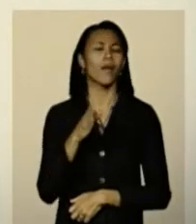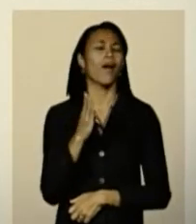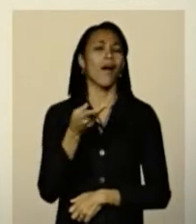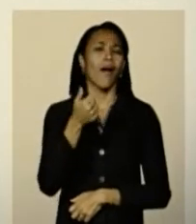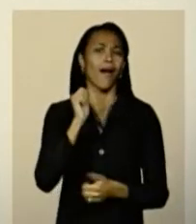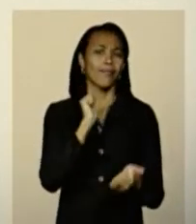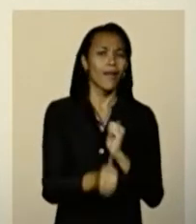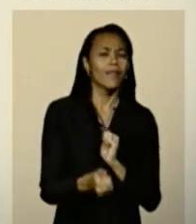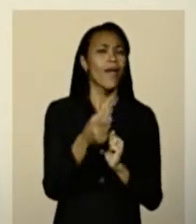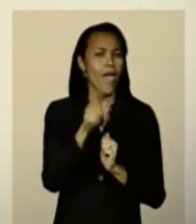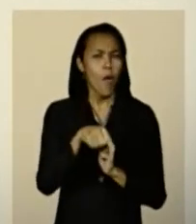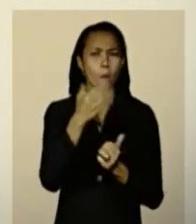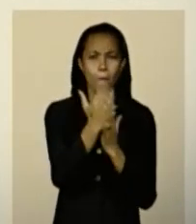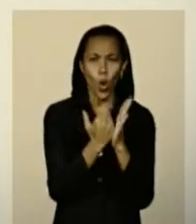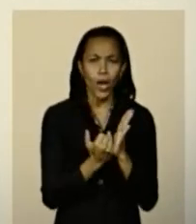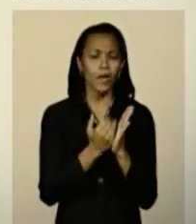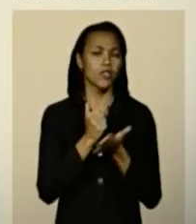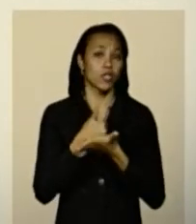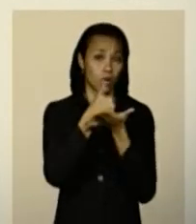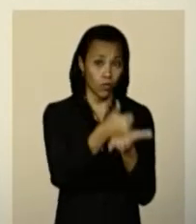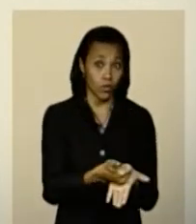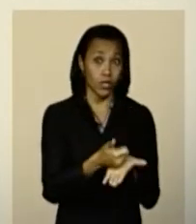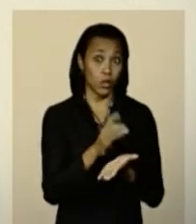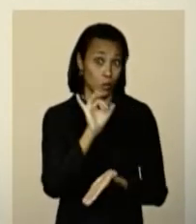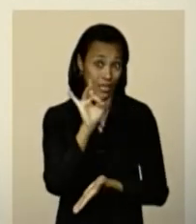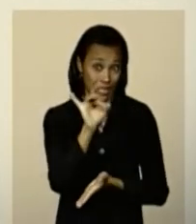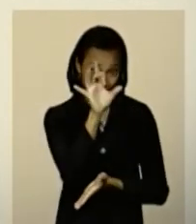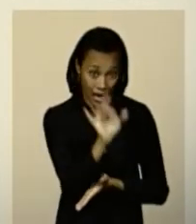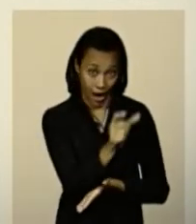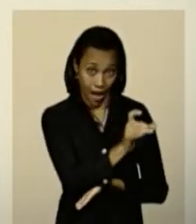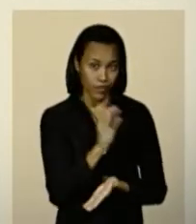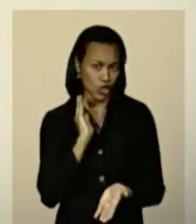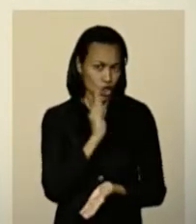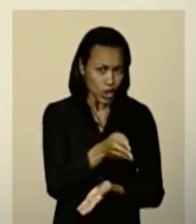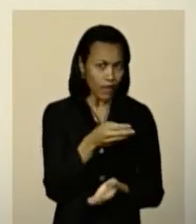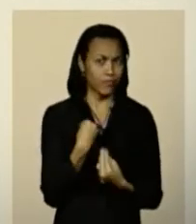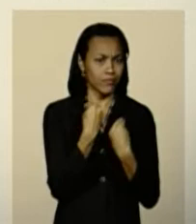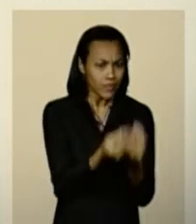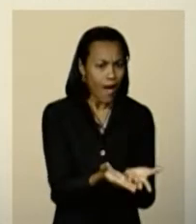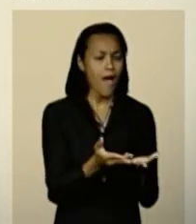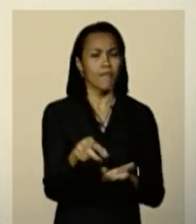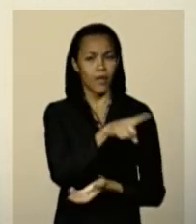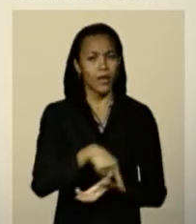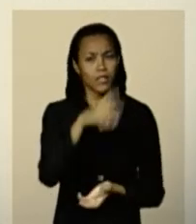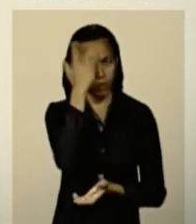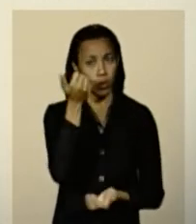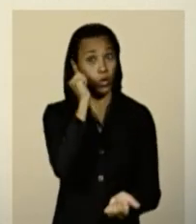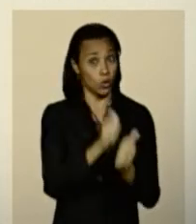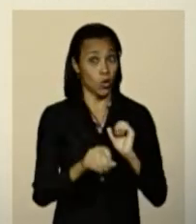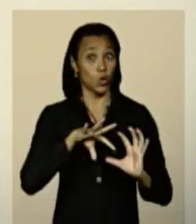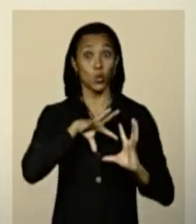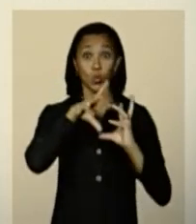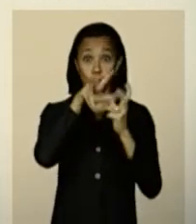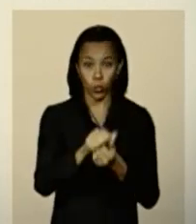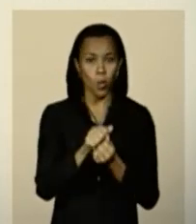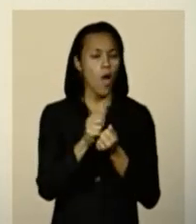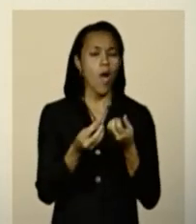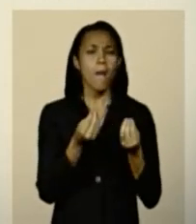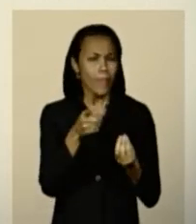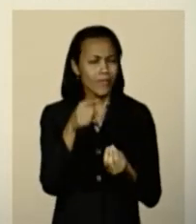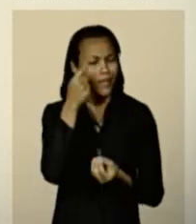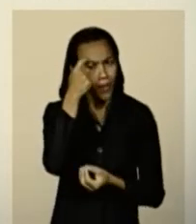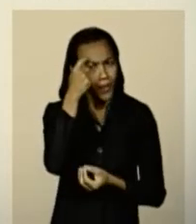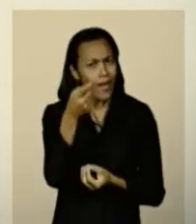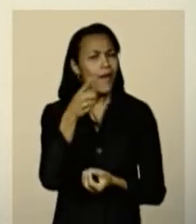é hoje o maior programa de auxílio individual e direto aos esportistas no mundo para você ter